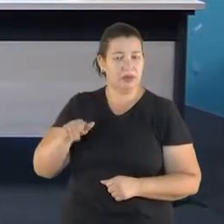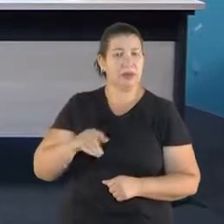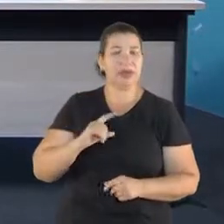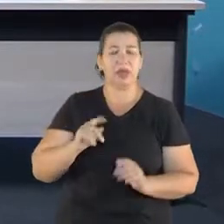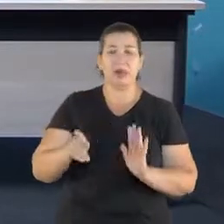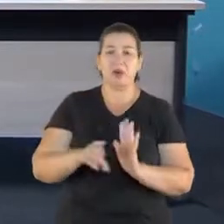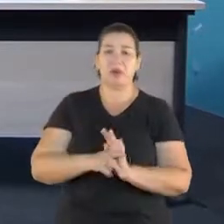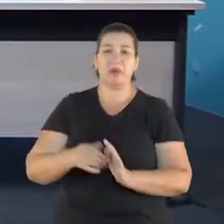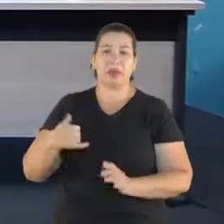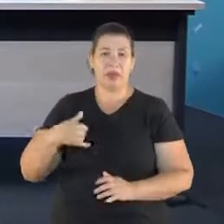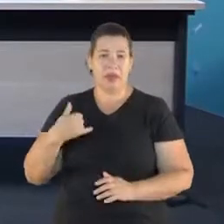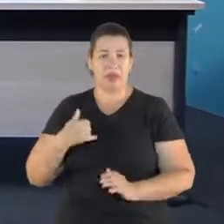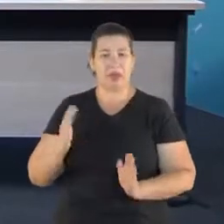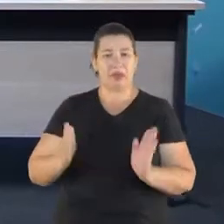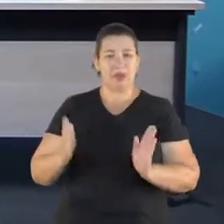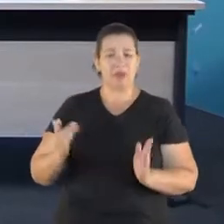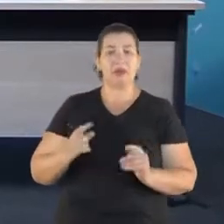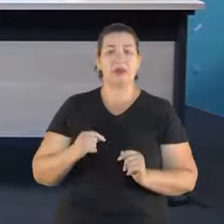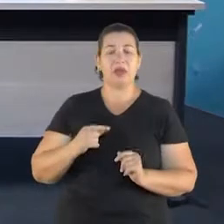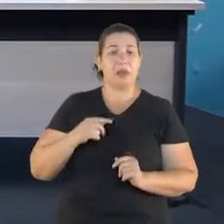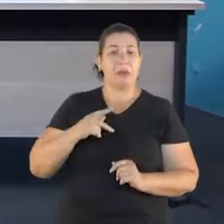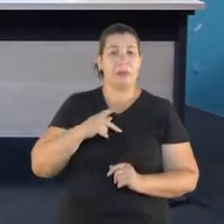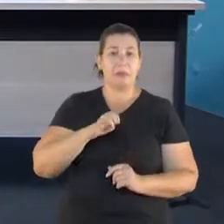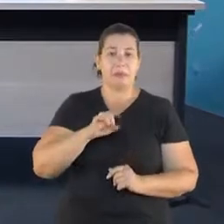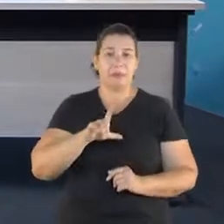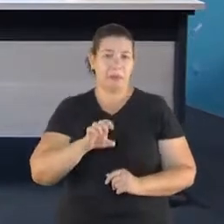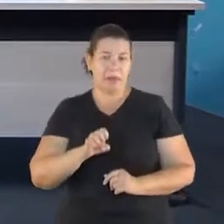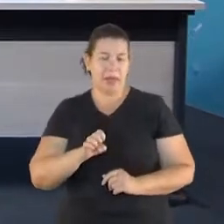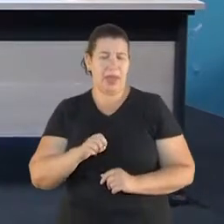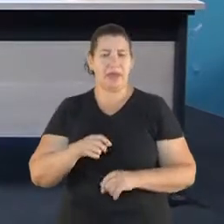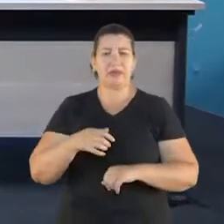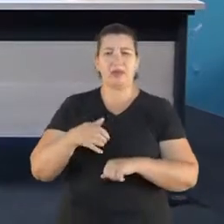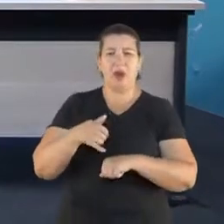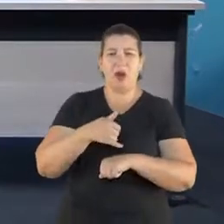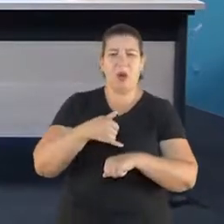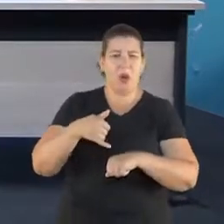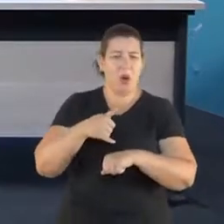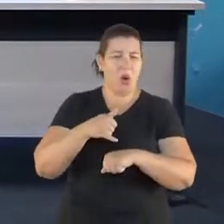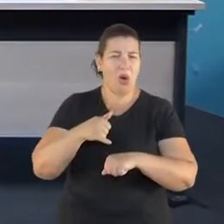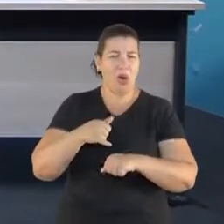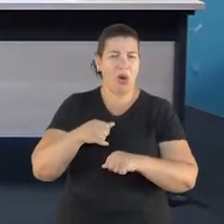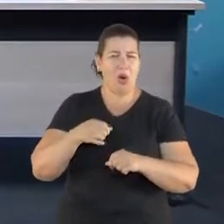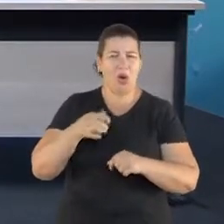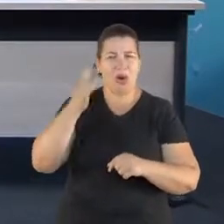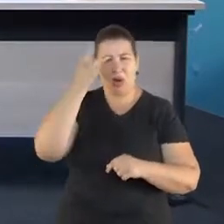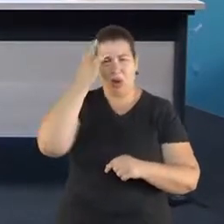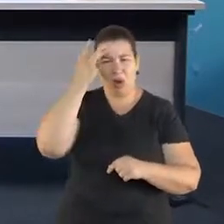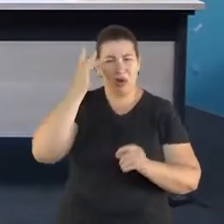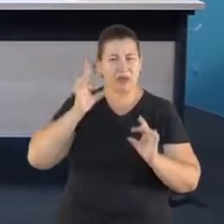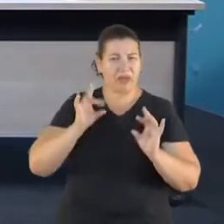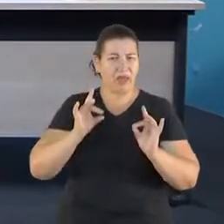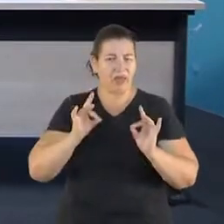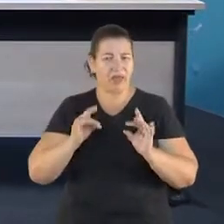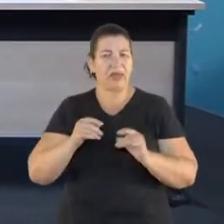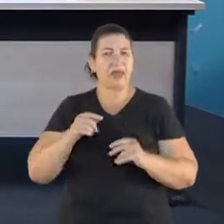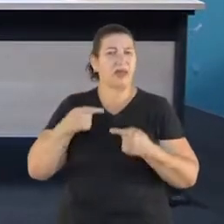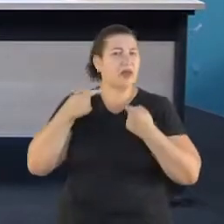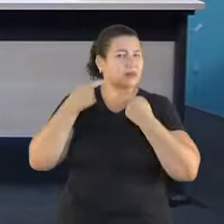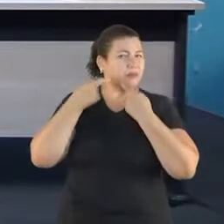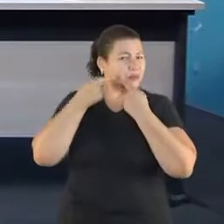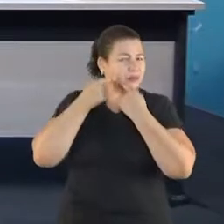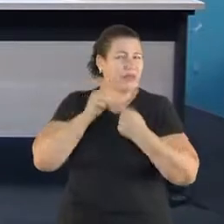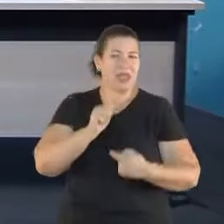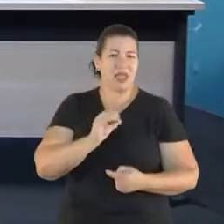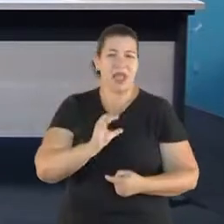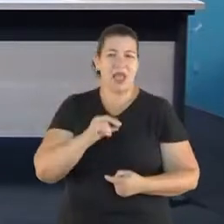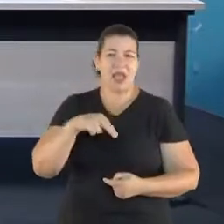puberdade, é o aumento da oleosidade da pele, podendo levar ao aparecimento da acne, que são as famosas espinhas. Como já foi falado